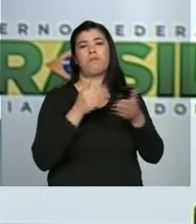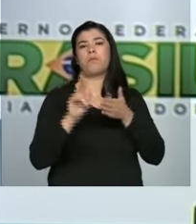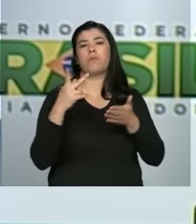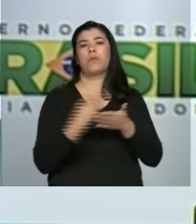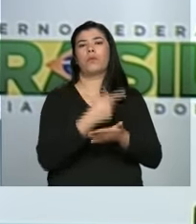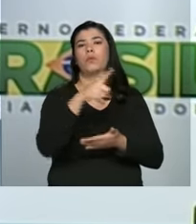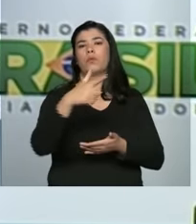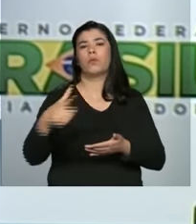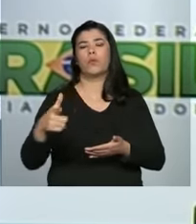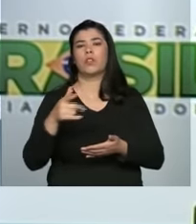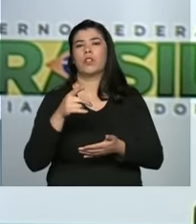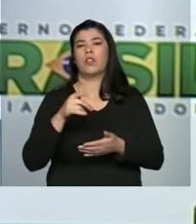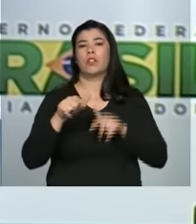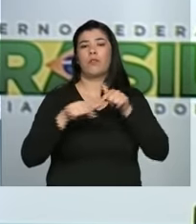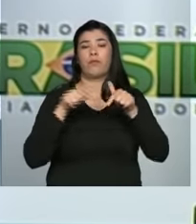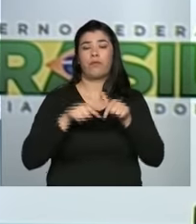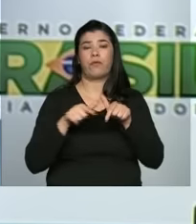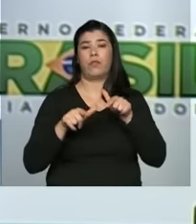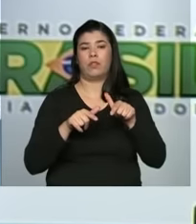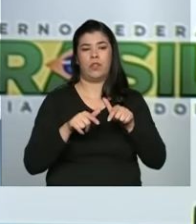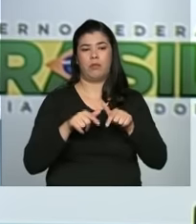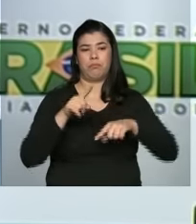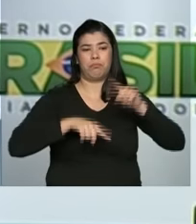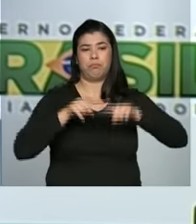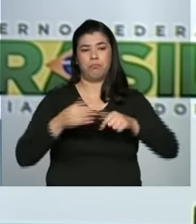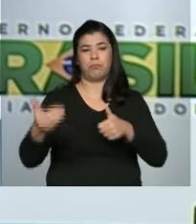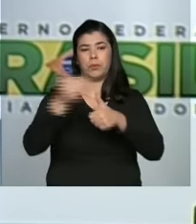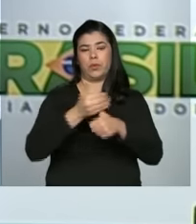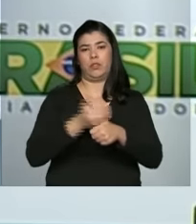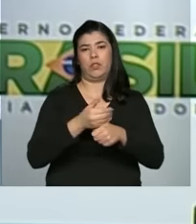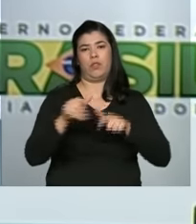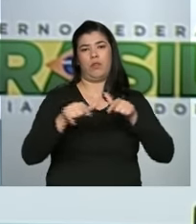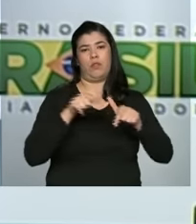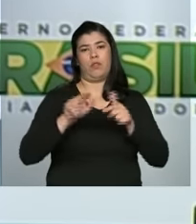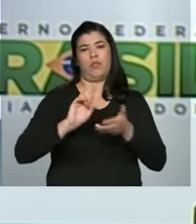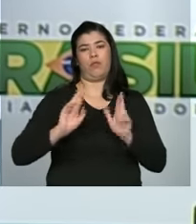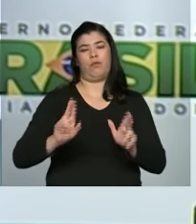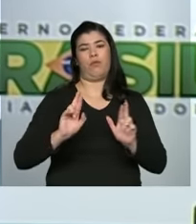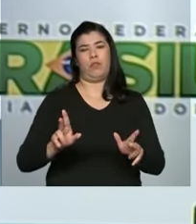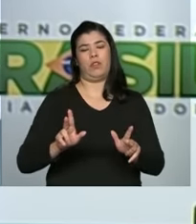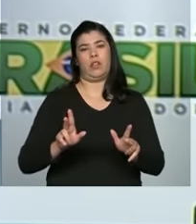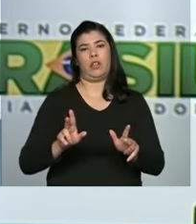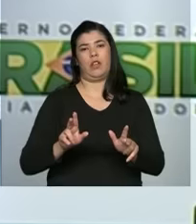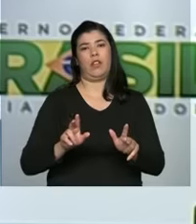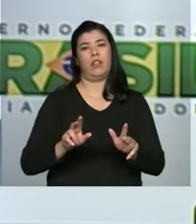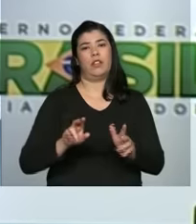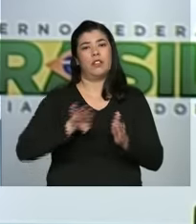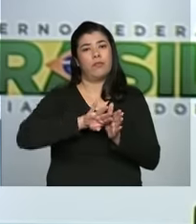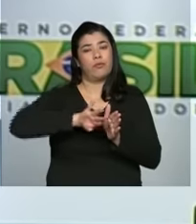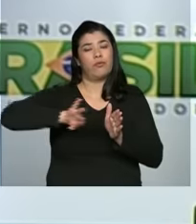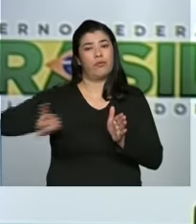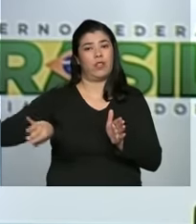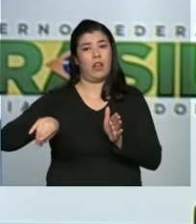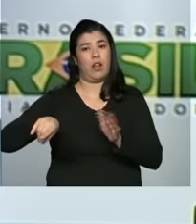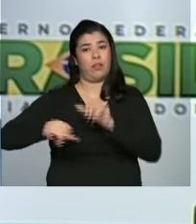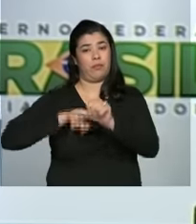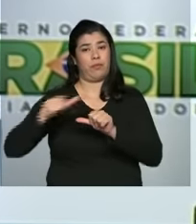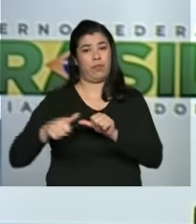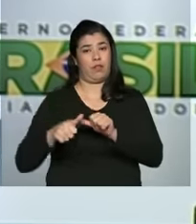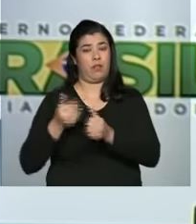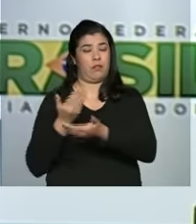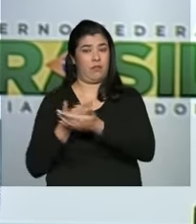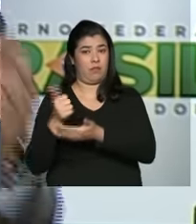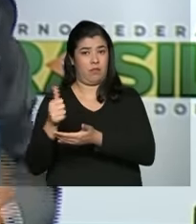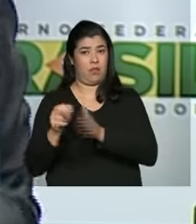coisa que funcione fora daquele protocolo seja uma exceção que teja que ser avaliada a uma regra neste caso